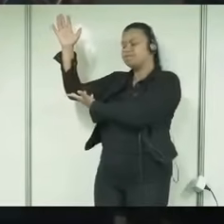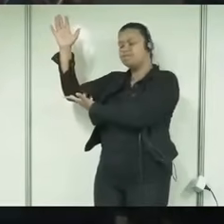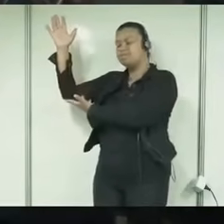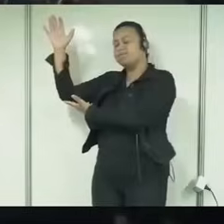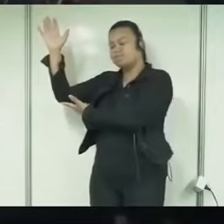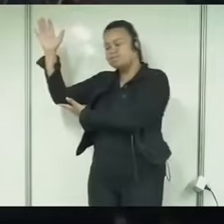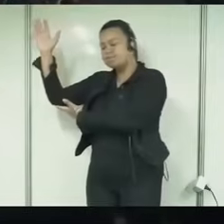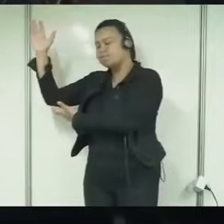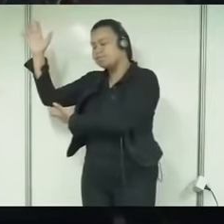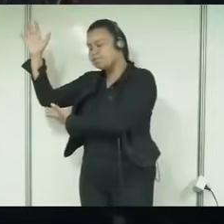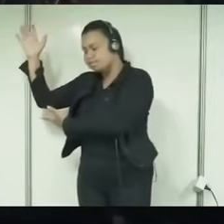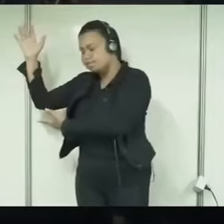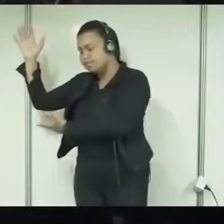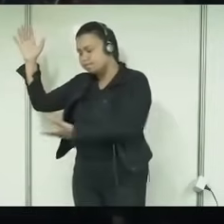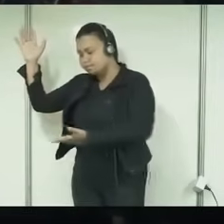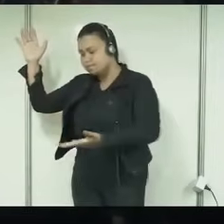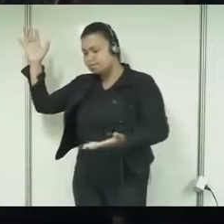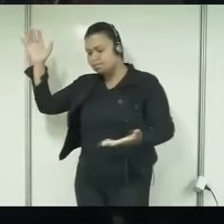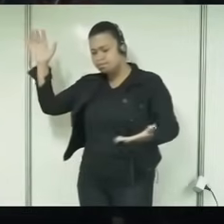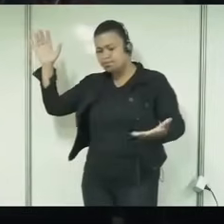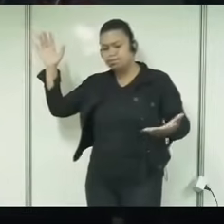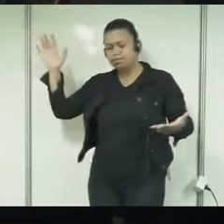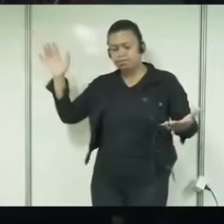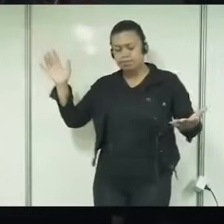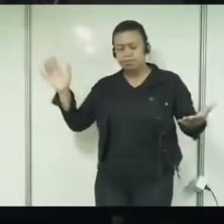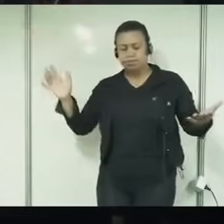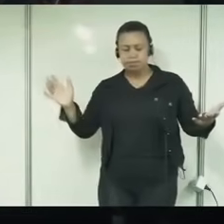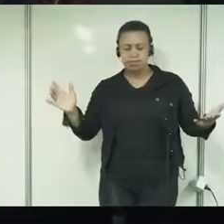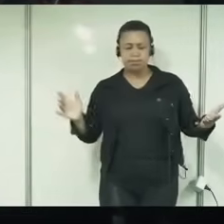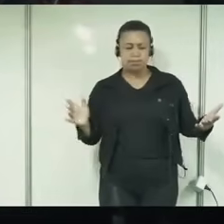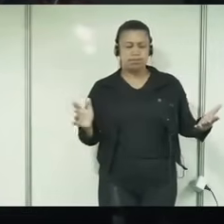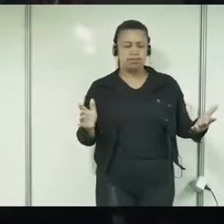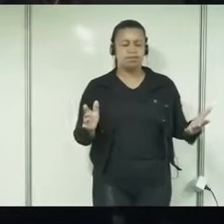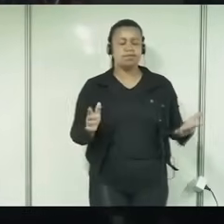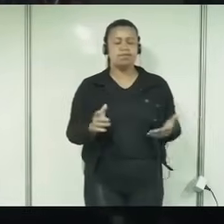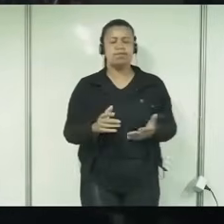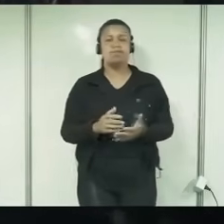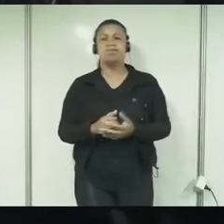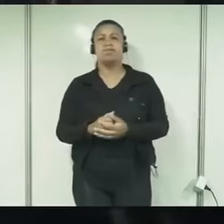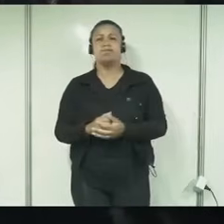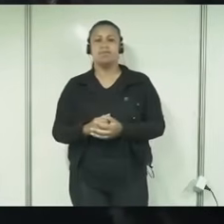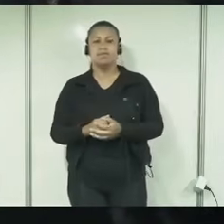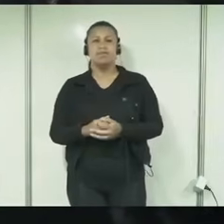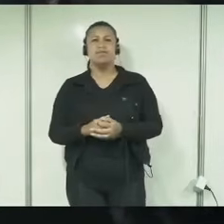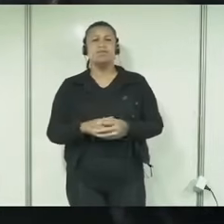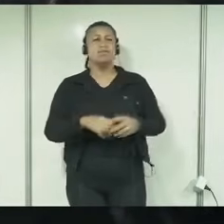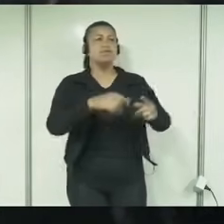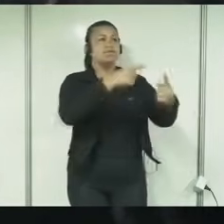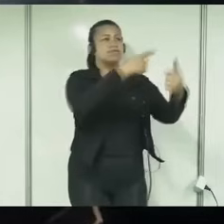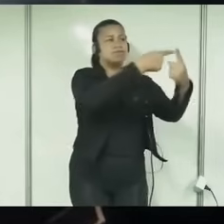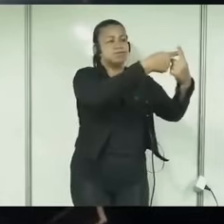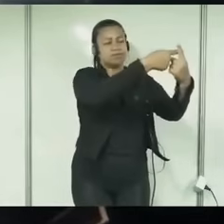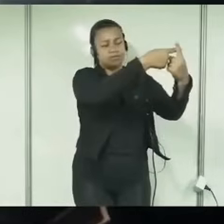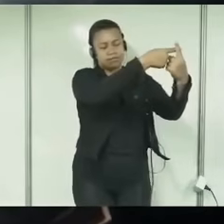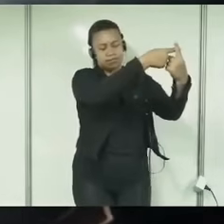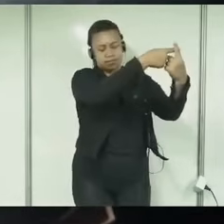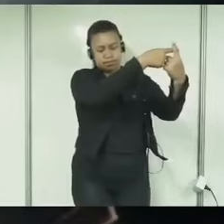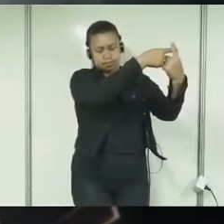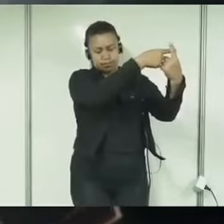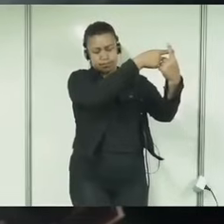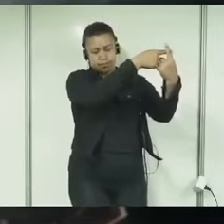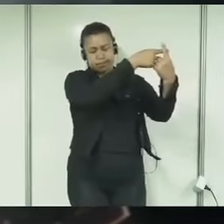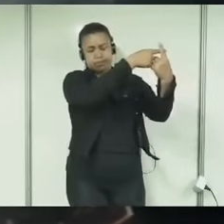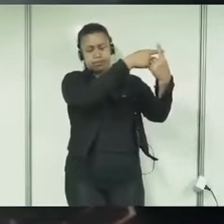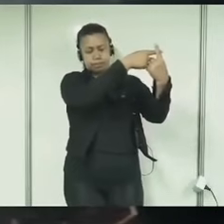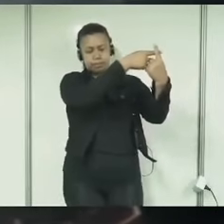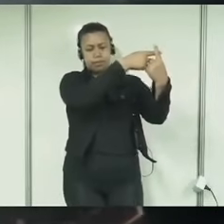E no meio de ladrões puseram sua cruz. Mas o